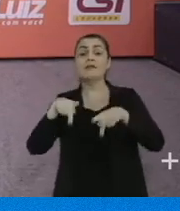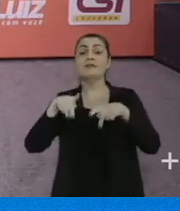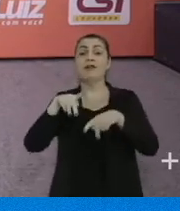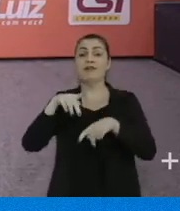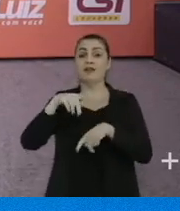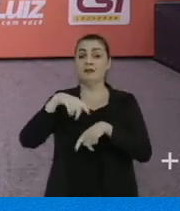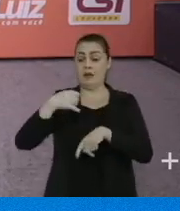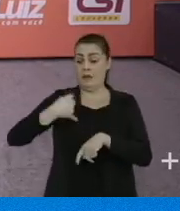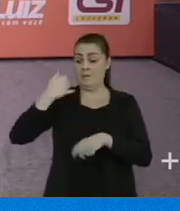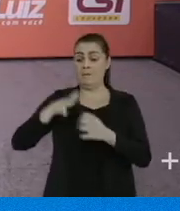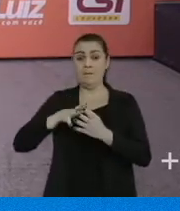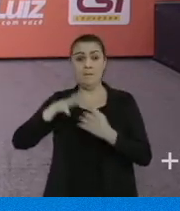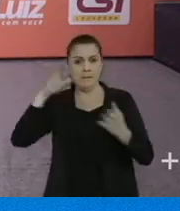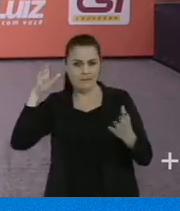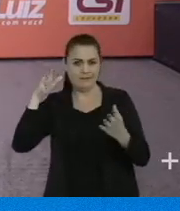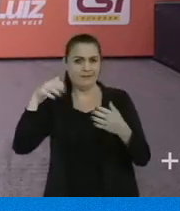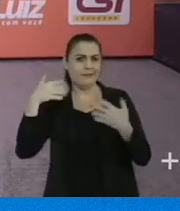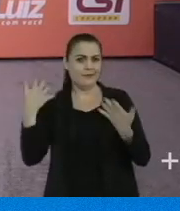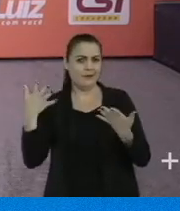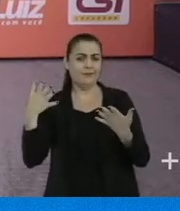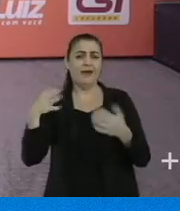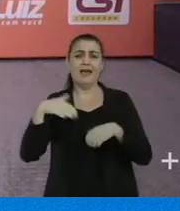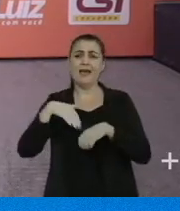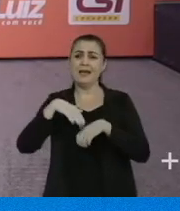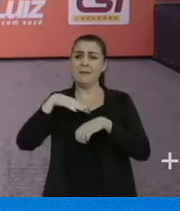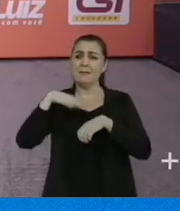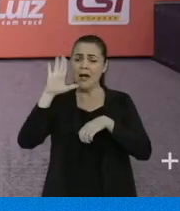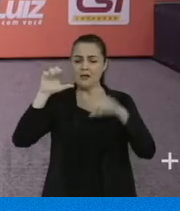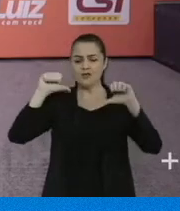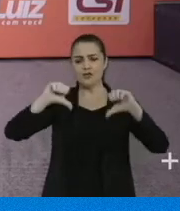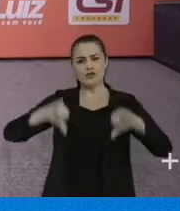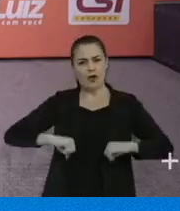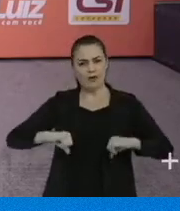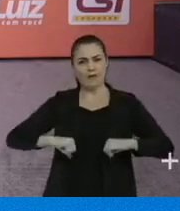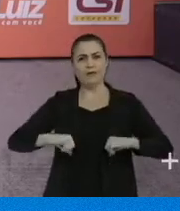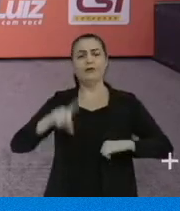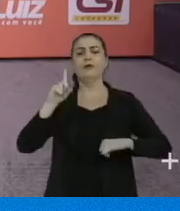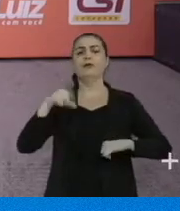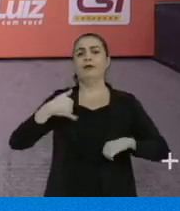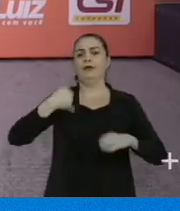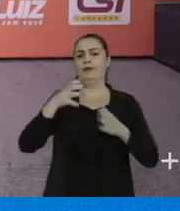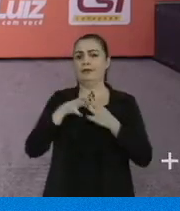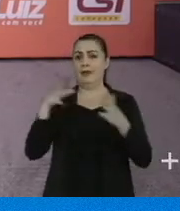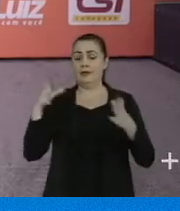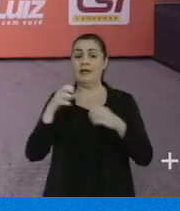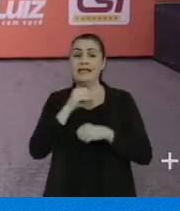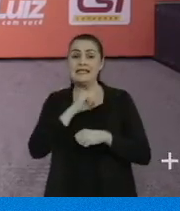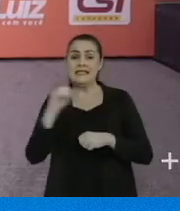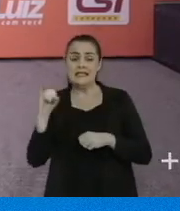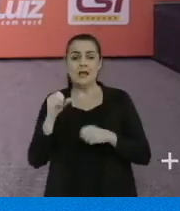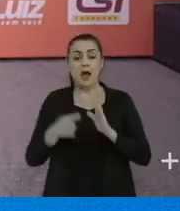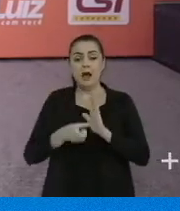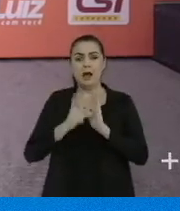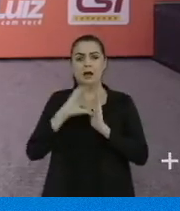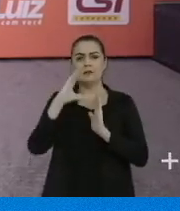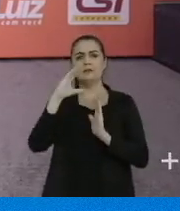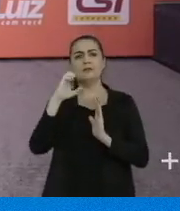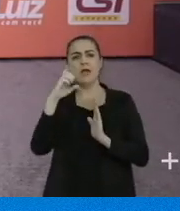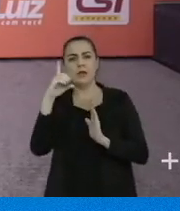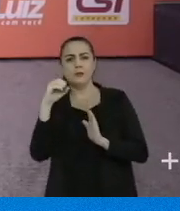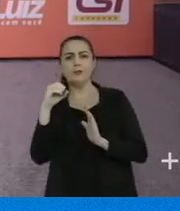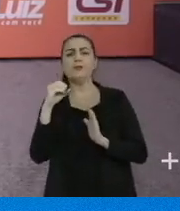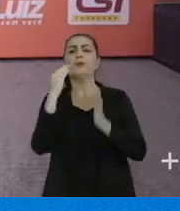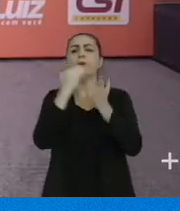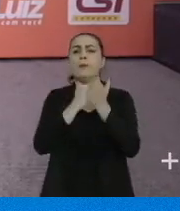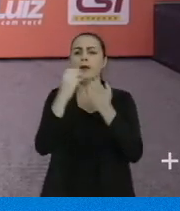se a gente cedo começa a impor essa prática da atividade física, da reorganização alimentar, não precisa a gente dizer da noite